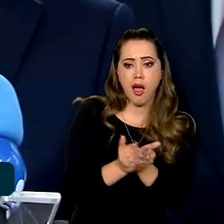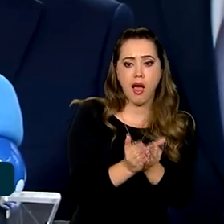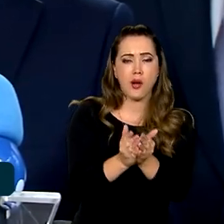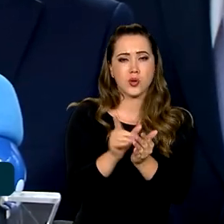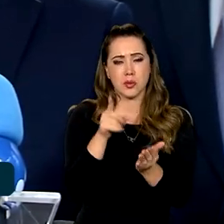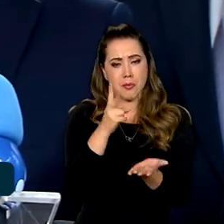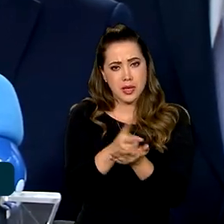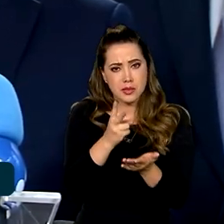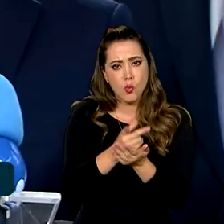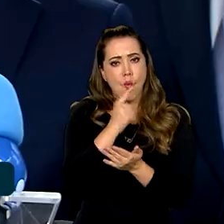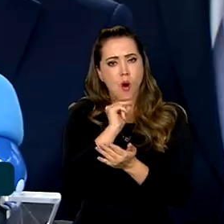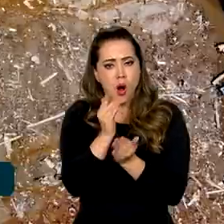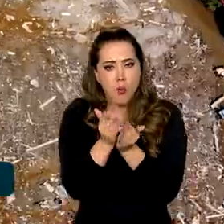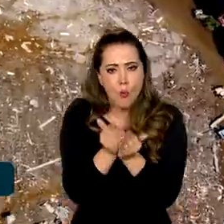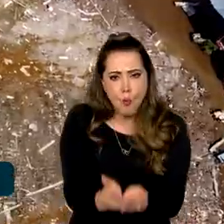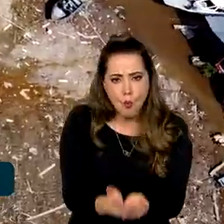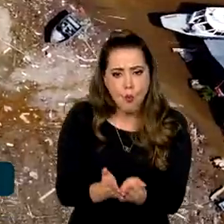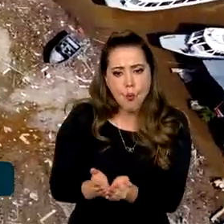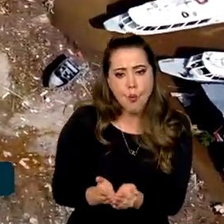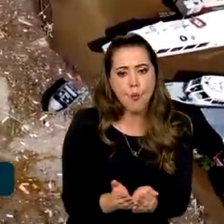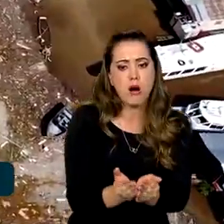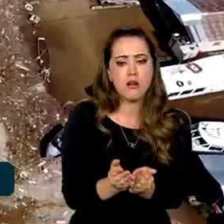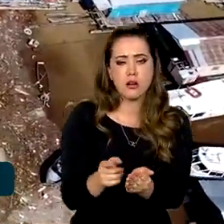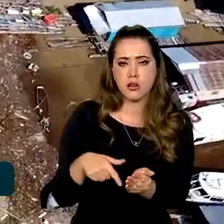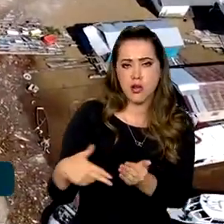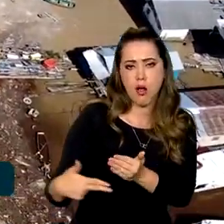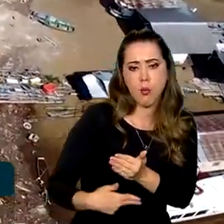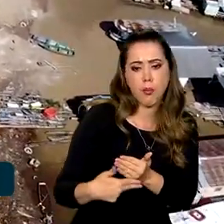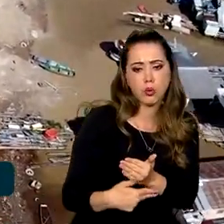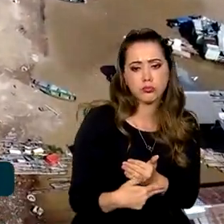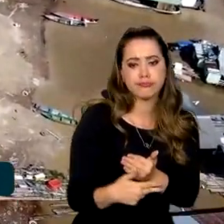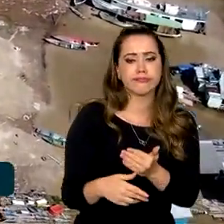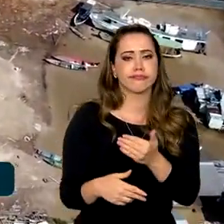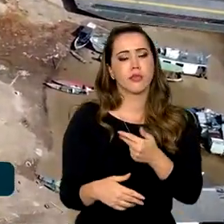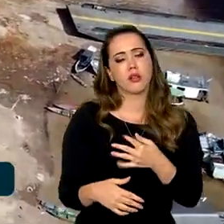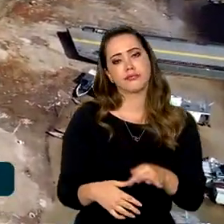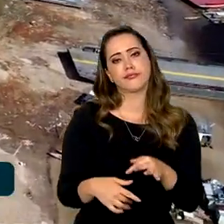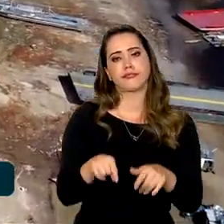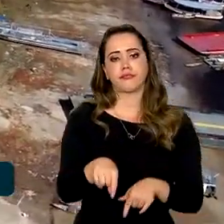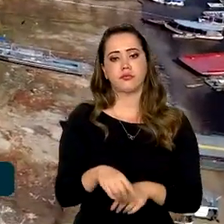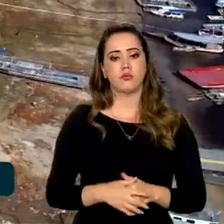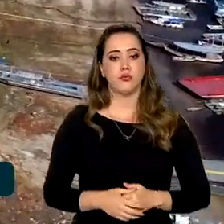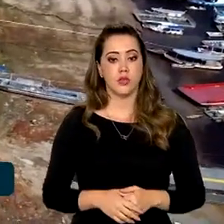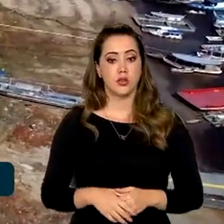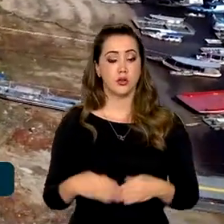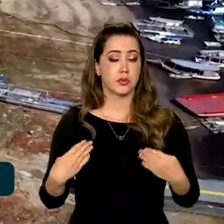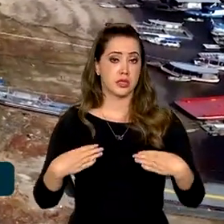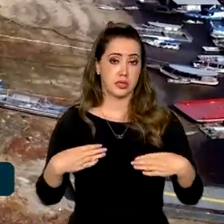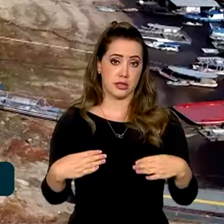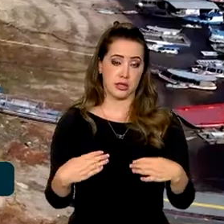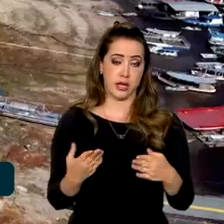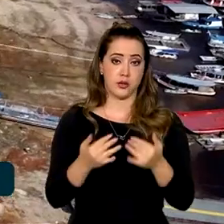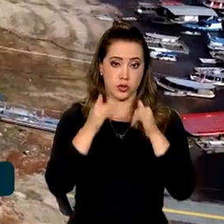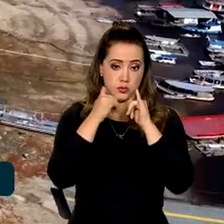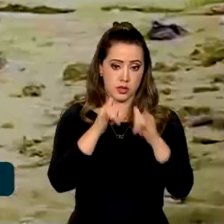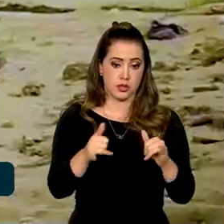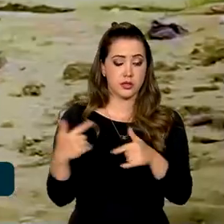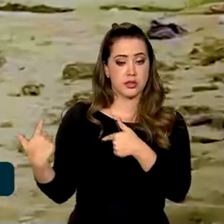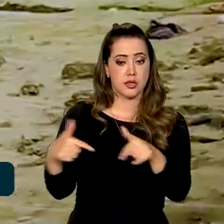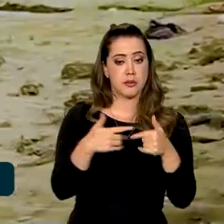passando em alguns trechos. O Ministério de Minas e Energia está atuando para evitar que não falte energia